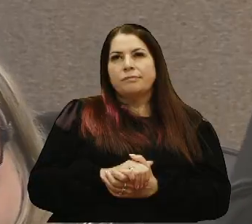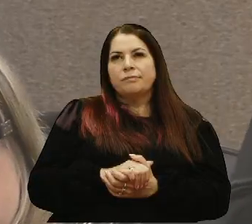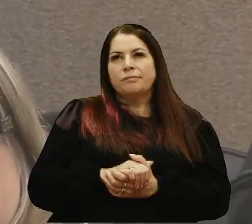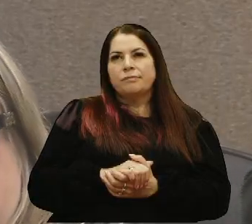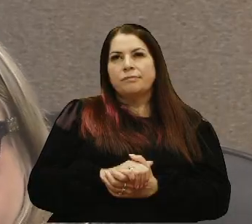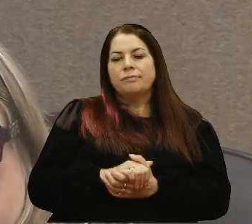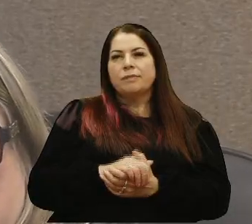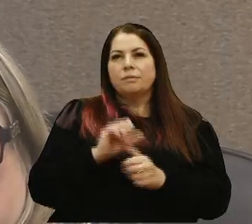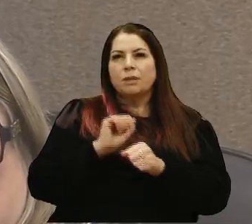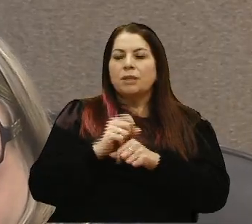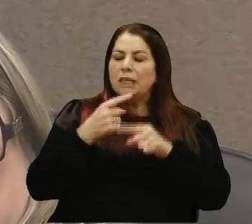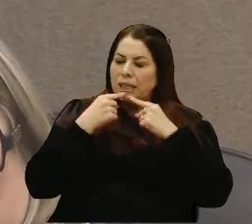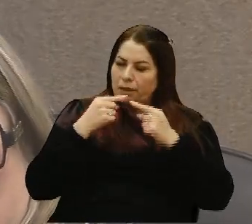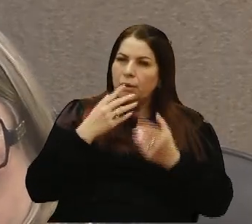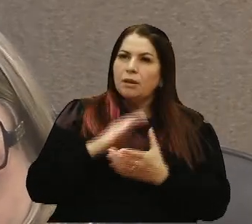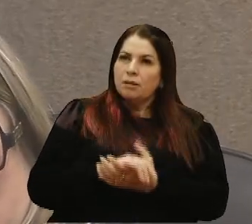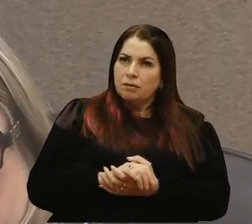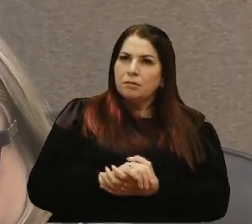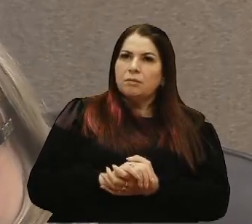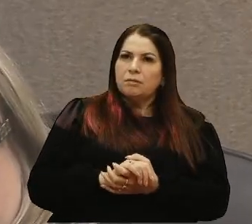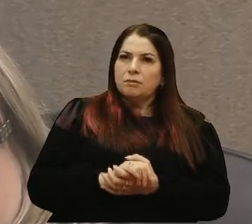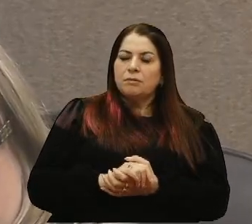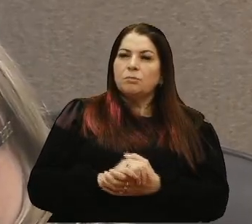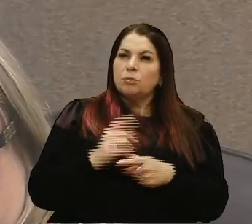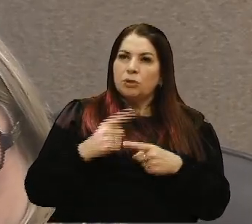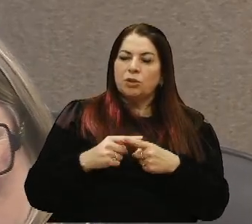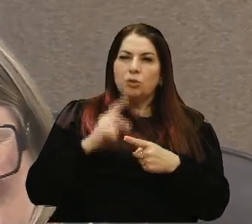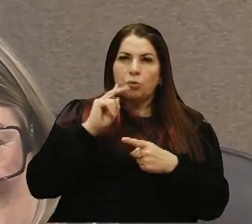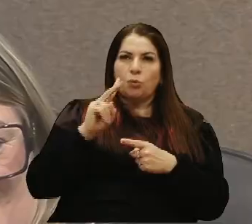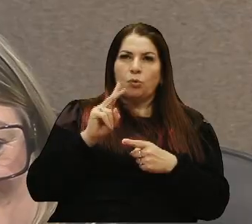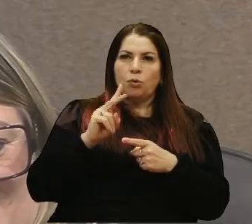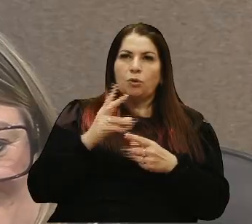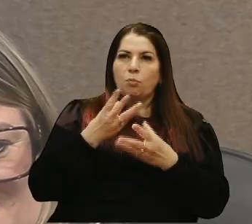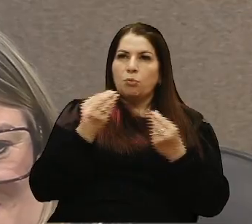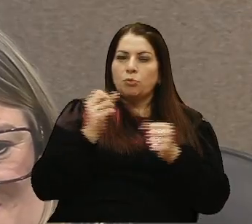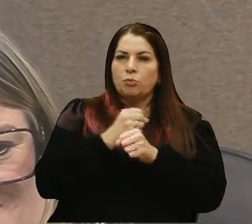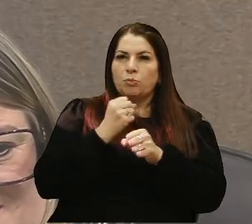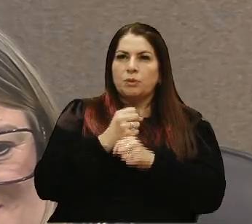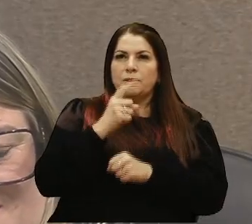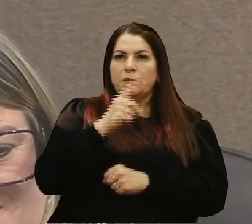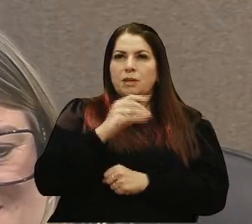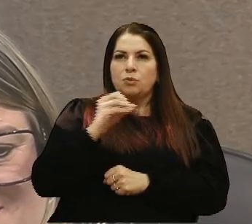E parar de reclamar. Porque, assim, olha que pacotão de obra. R$